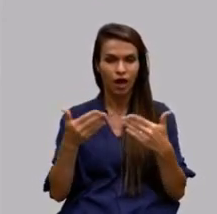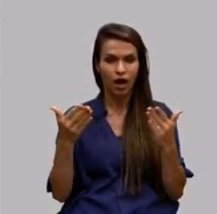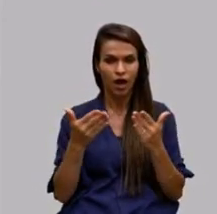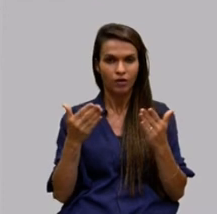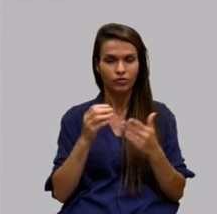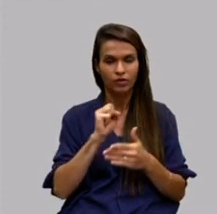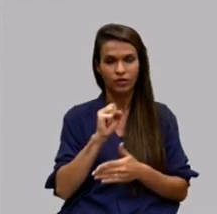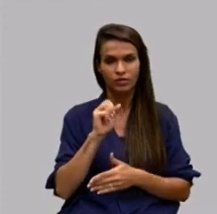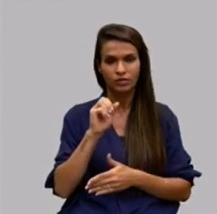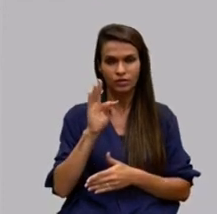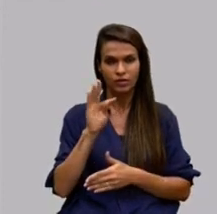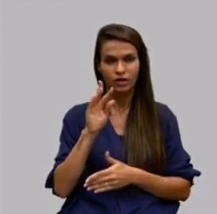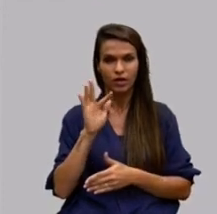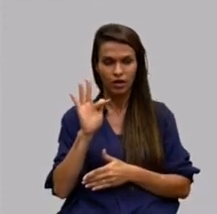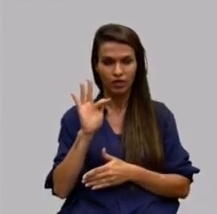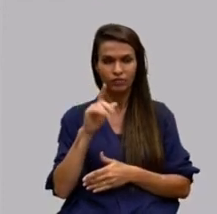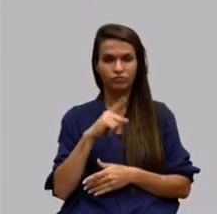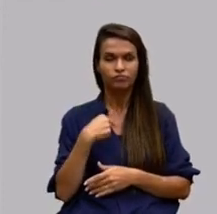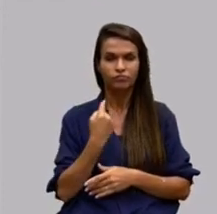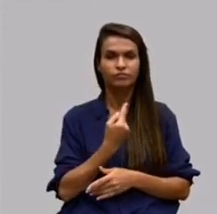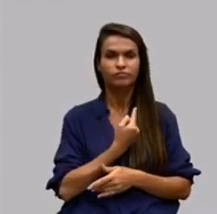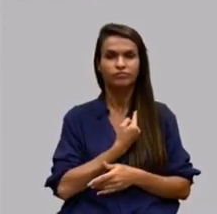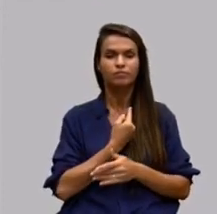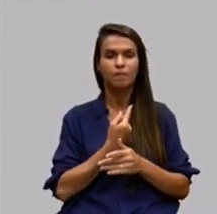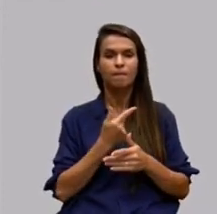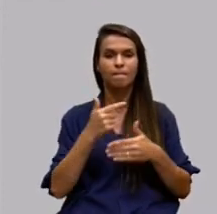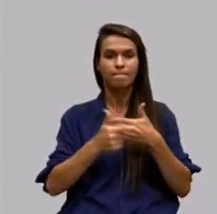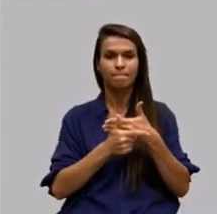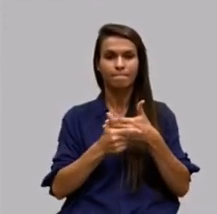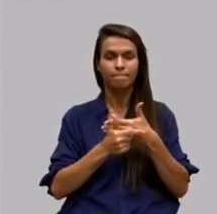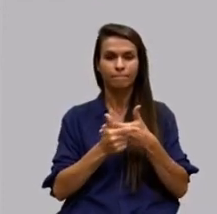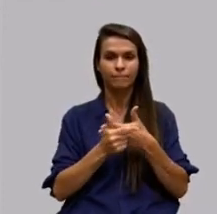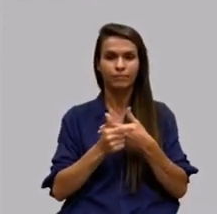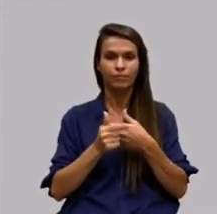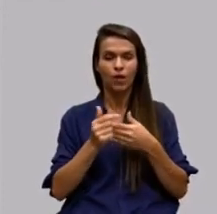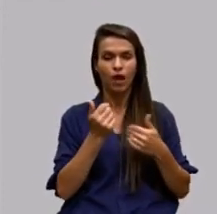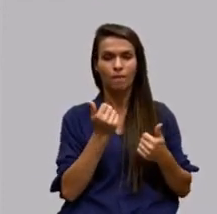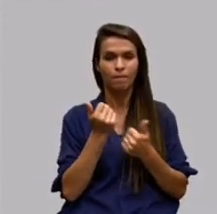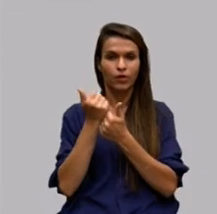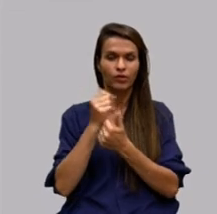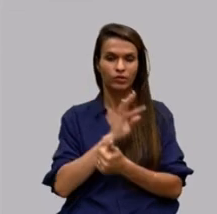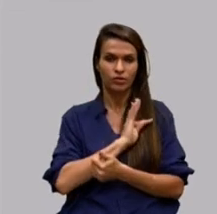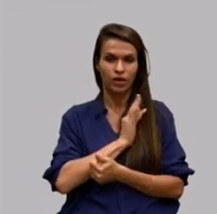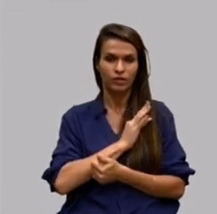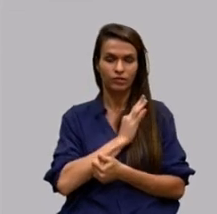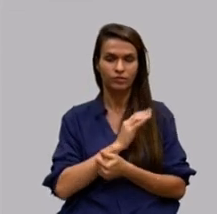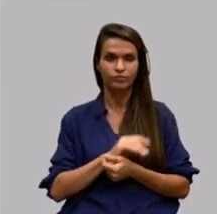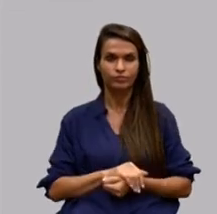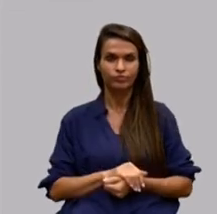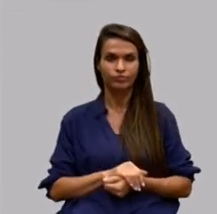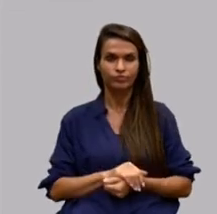STF, na qual nós fazemos o papel de assistente técnicos, né? Bueno,